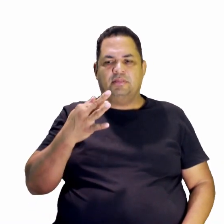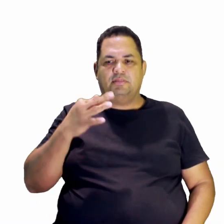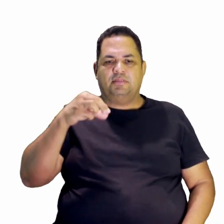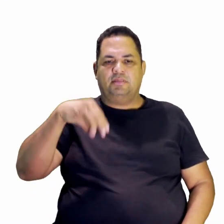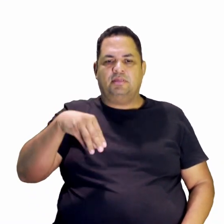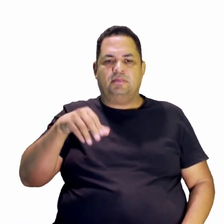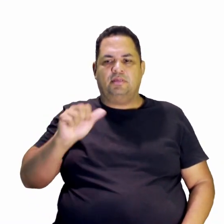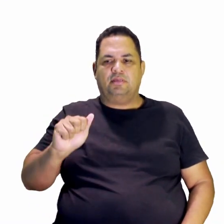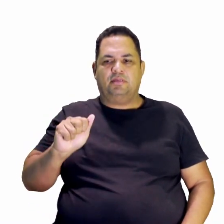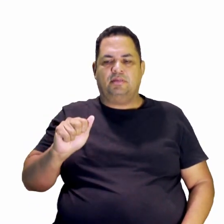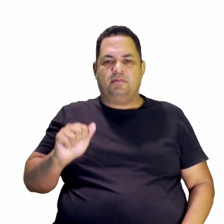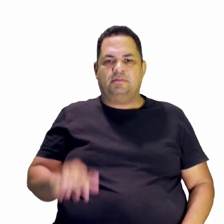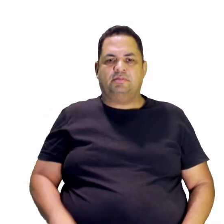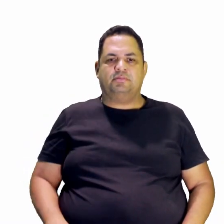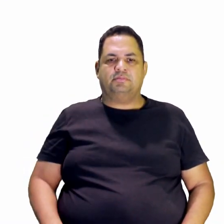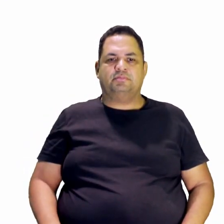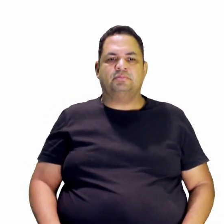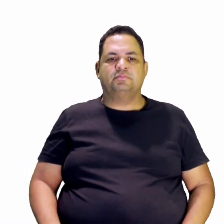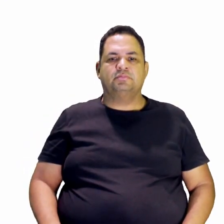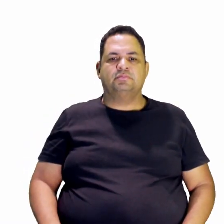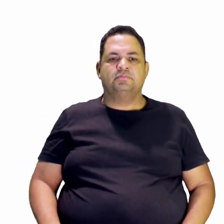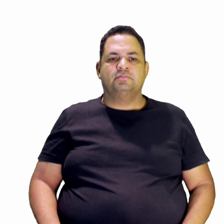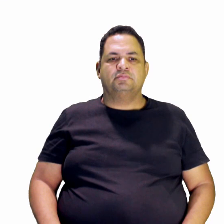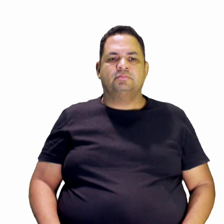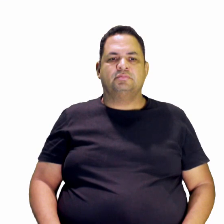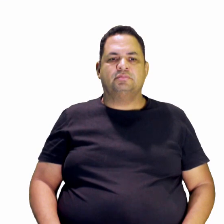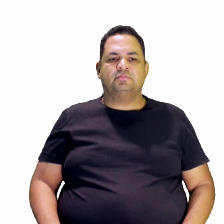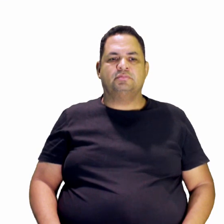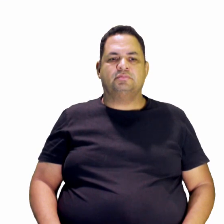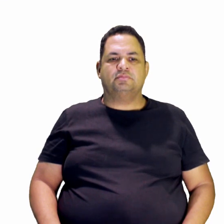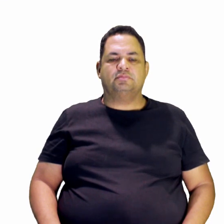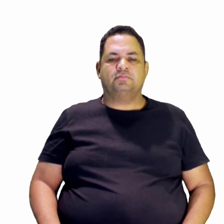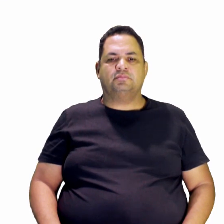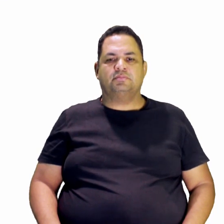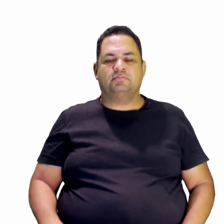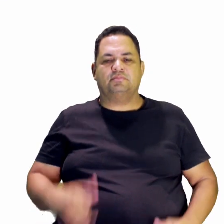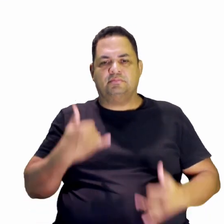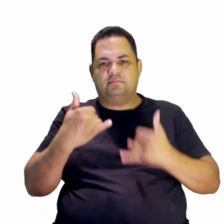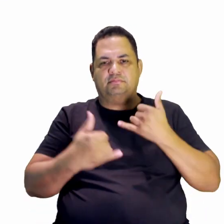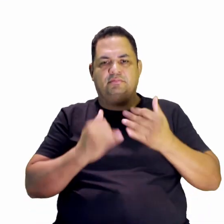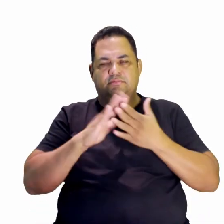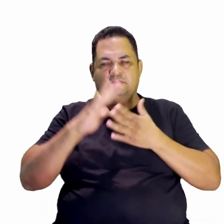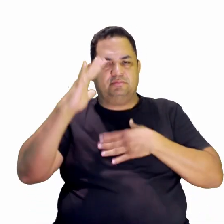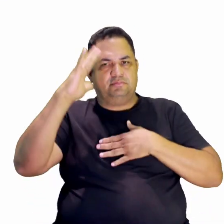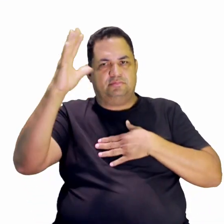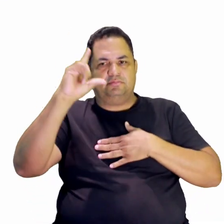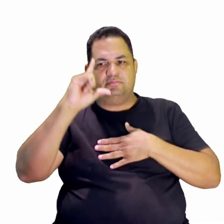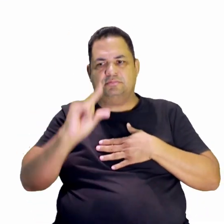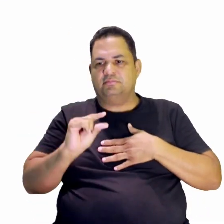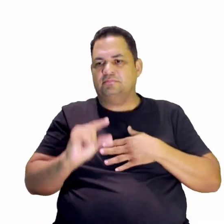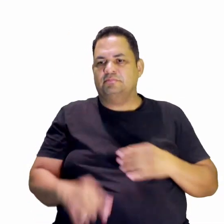né? Aí é só para ajudar, é só uma brincadeira para distrair um pouquinho.